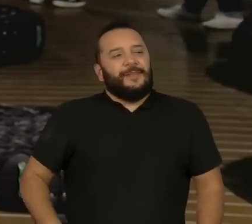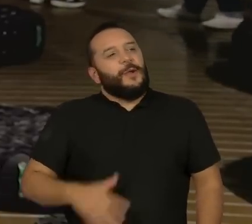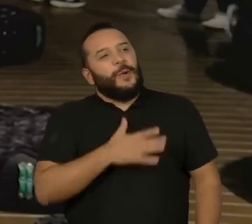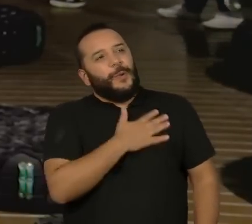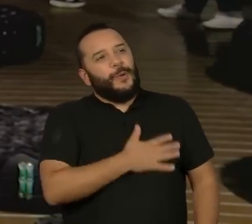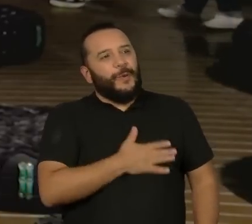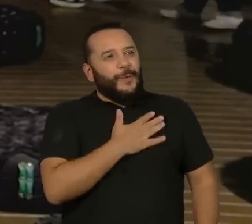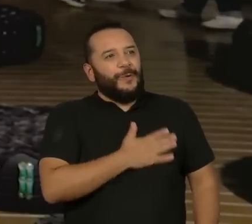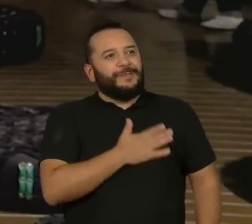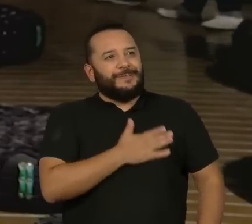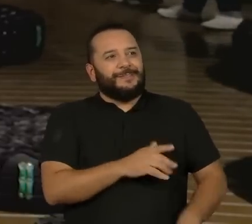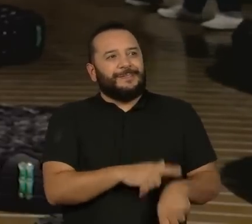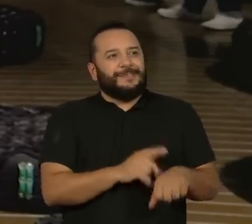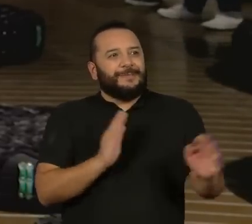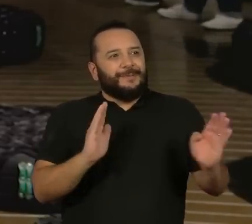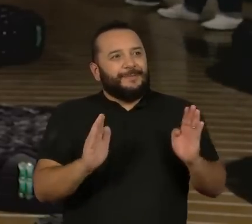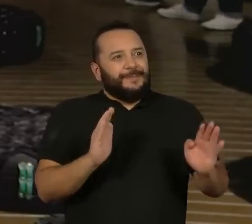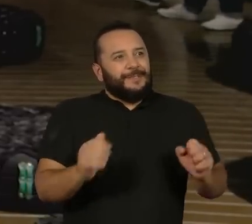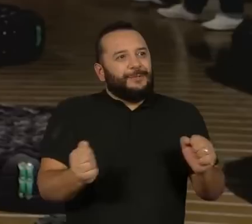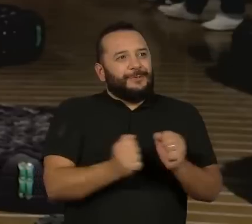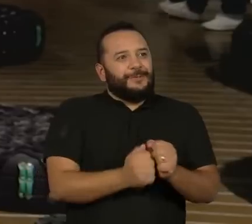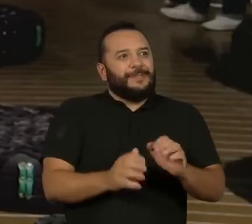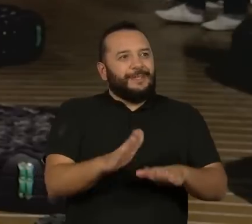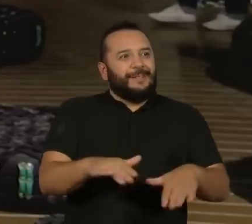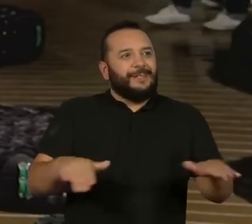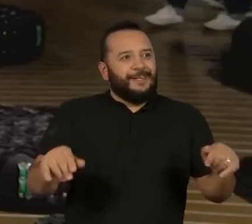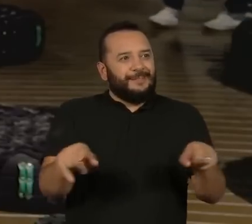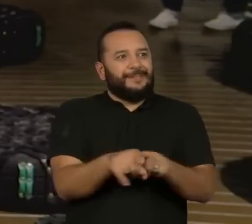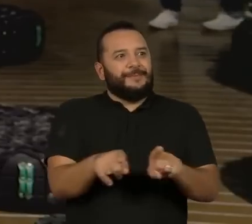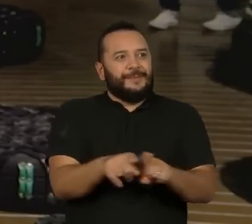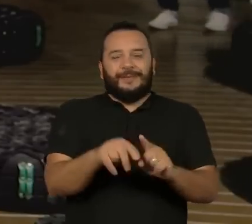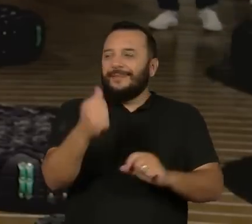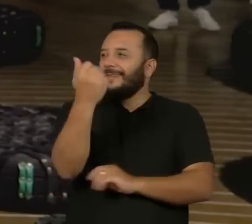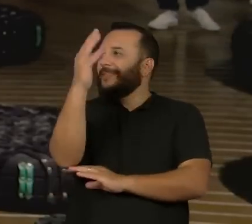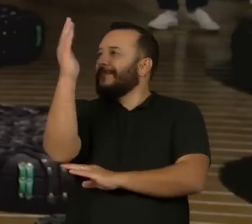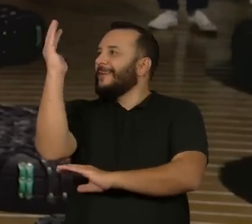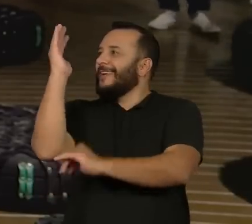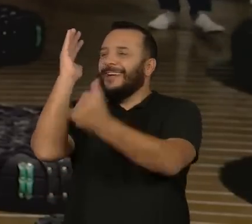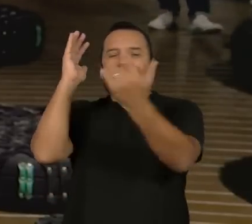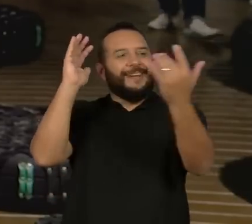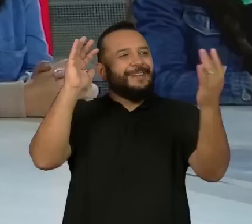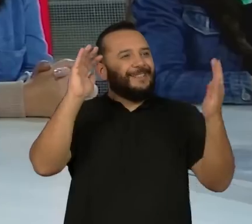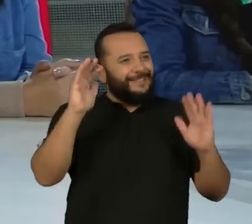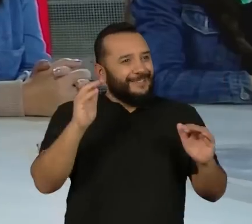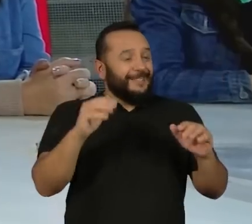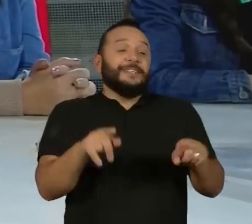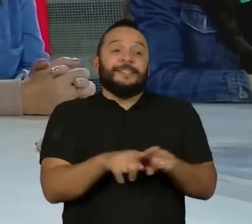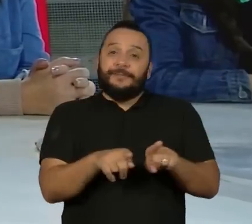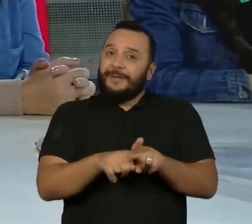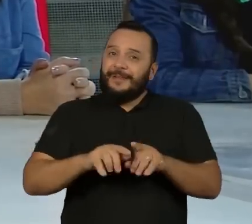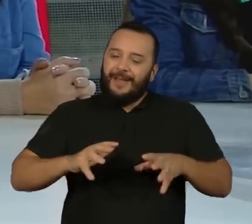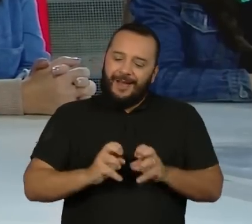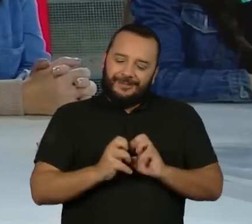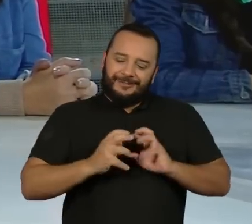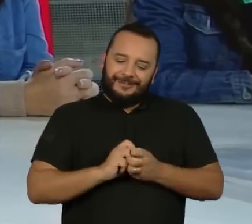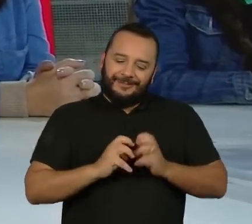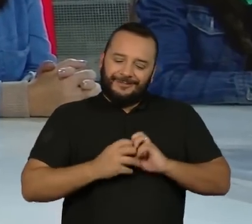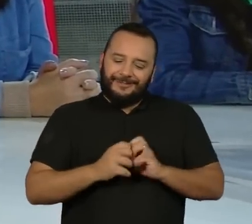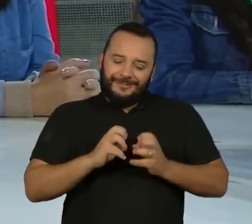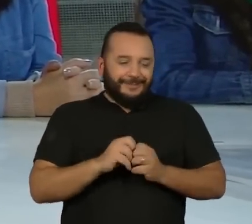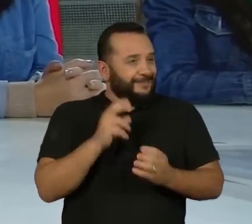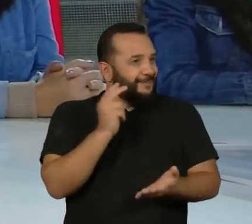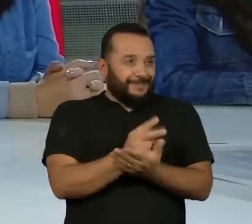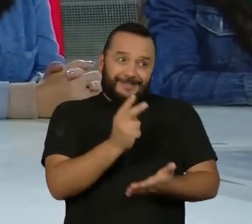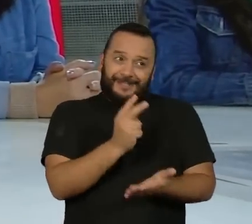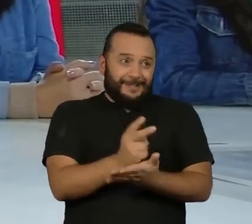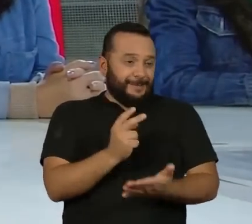desse momento de estar com as crianças, mexendo com a natureza, e a argila ultimamente tem sido uma prática